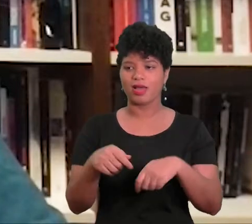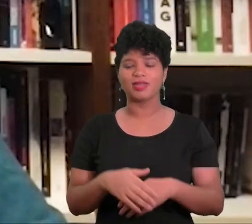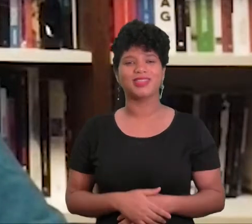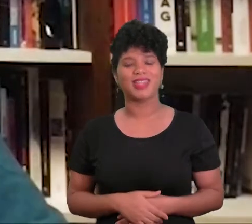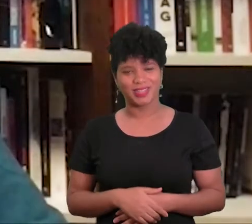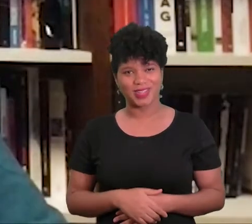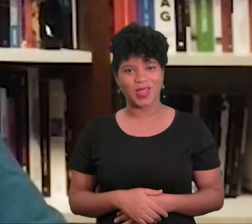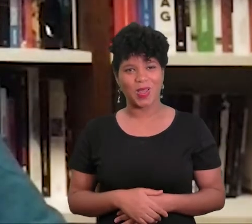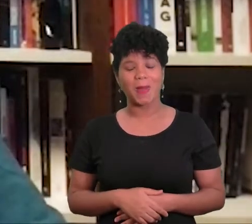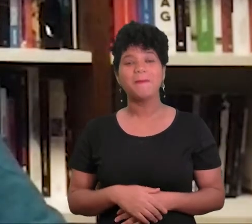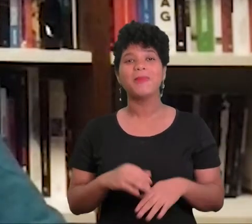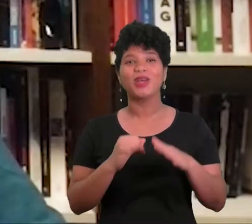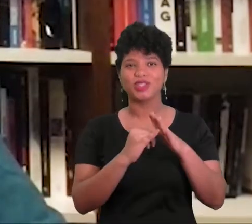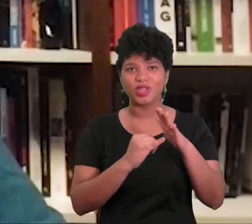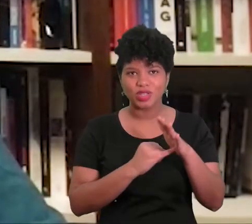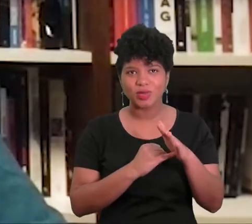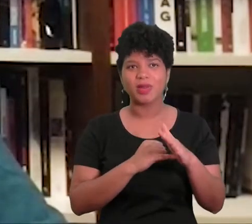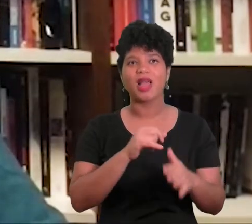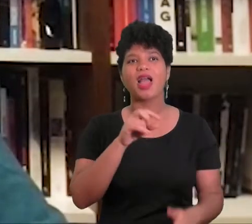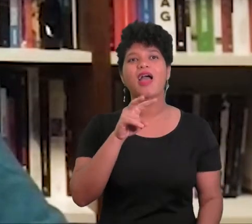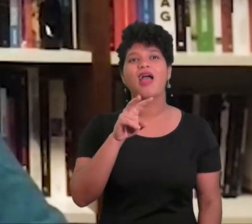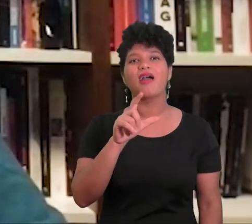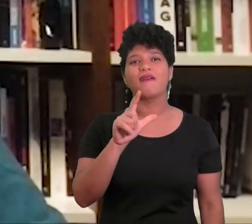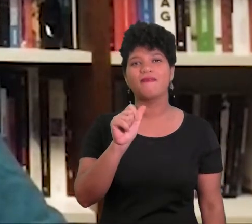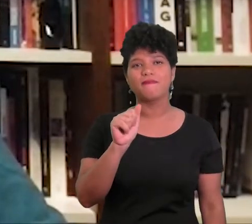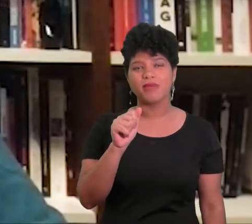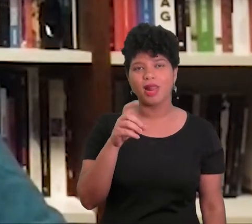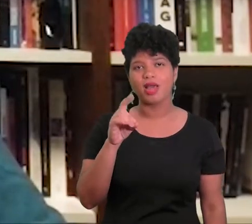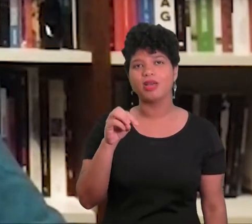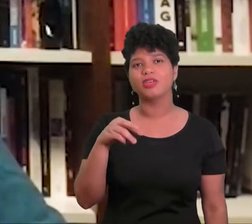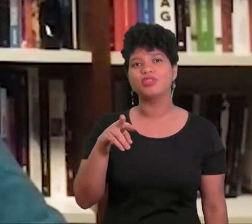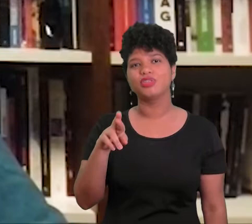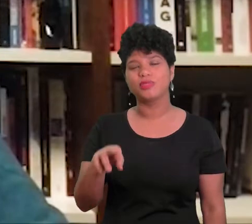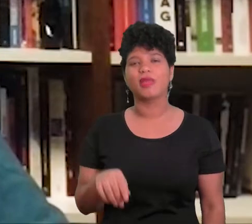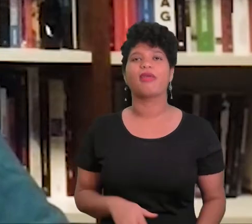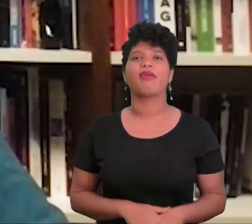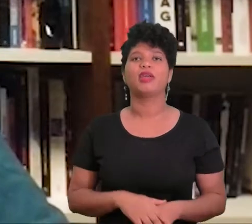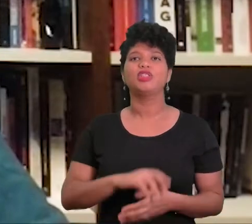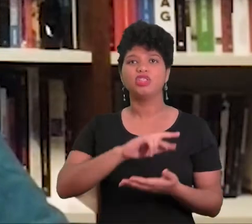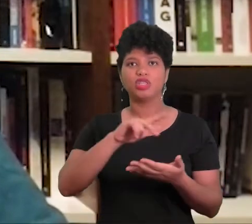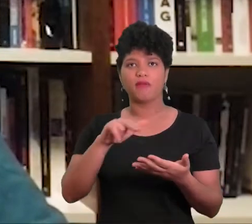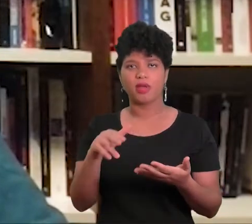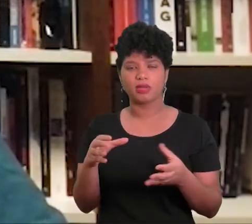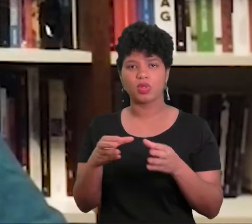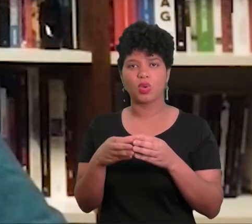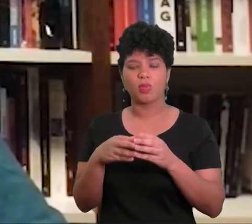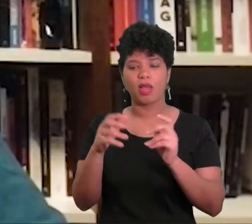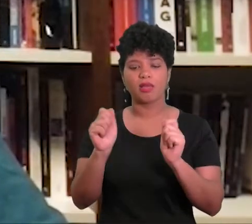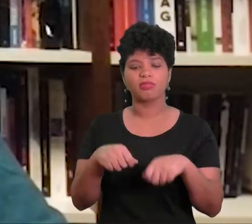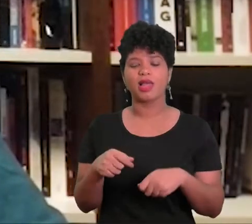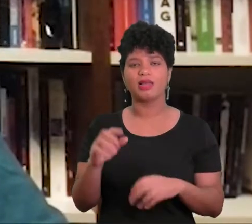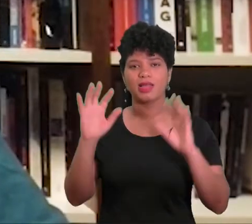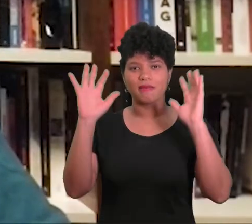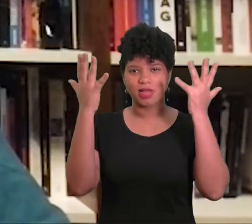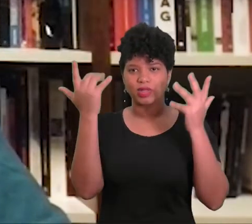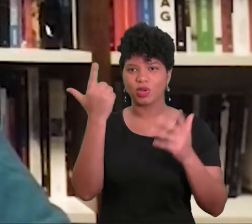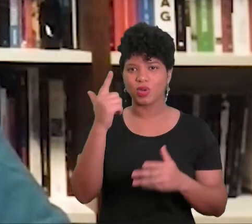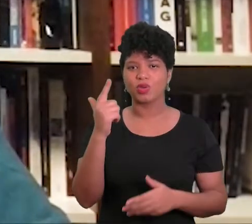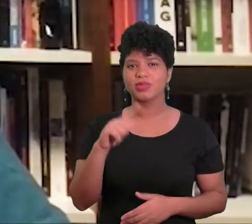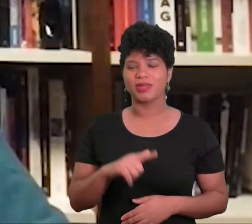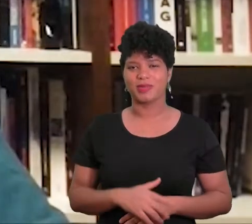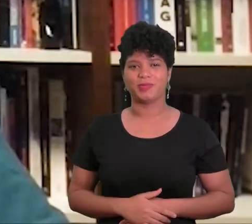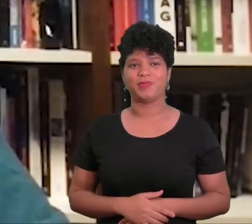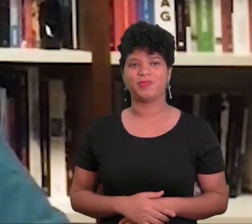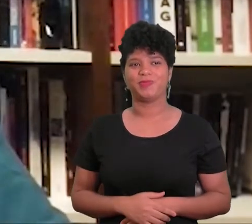pelo Instituto Vladimir Herzog, pelo Chiquinho César, para realizar esse evento.